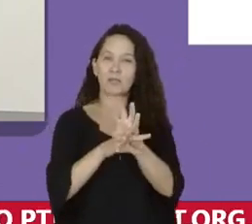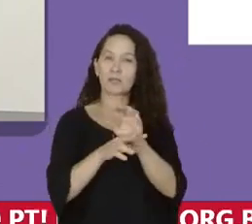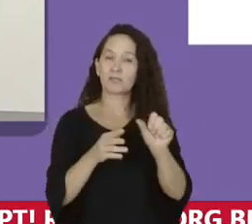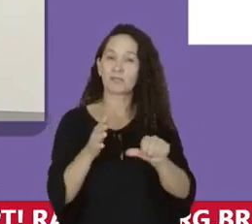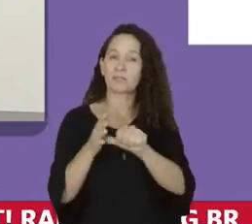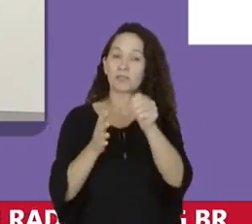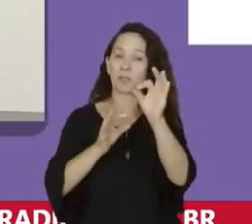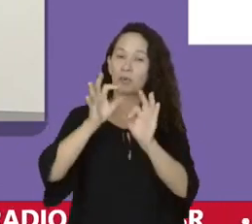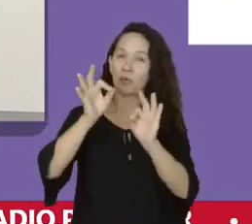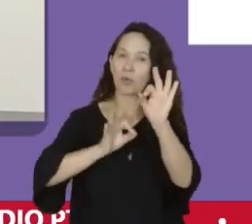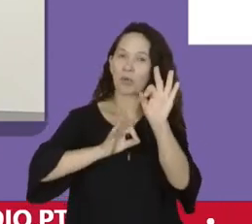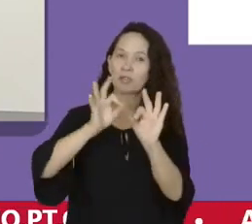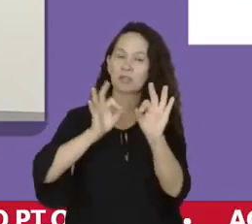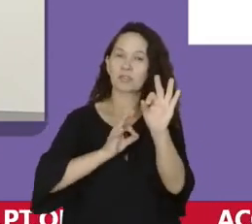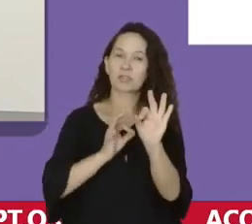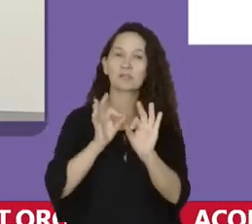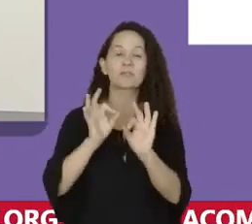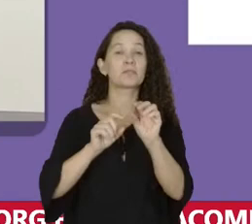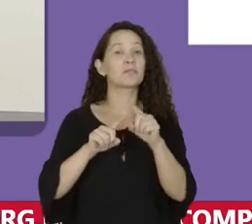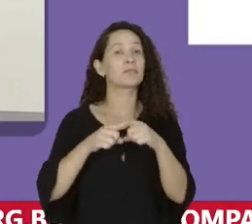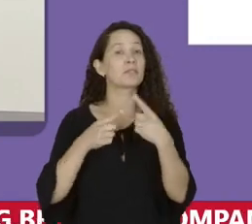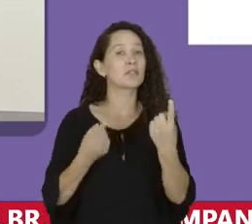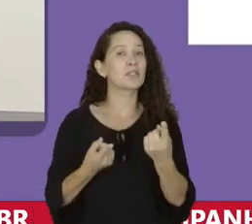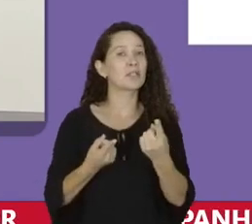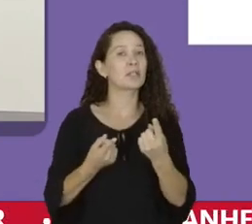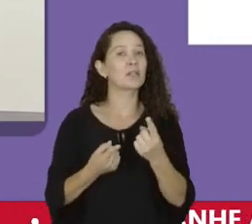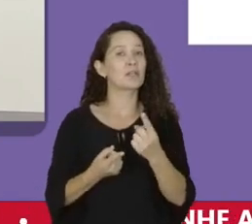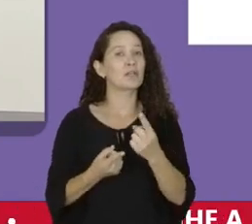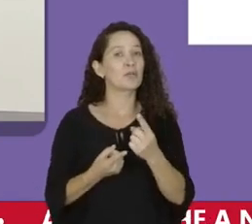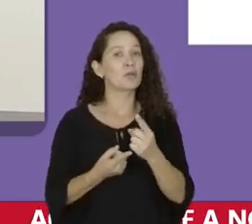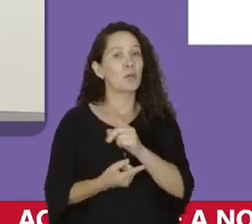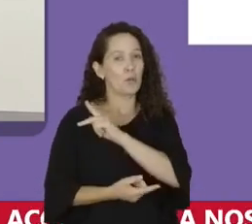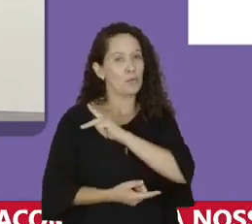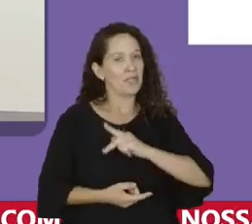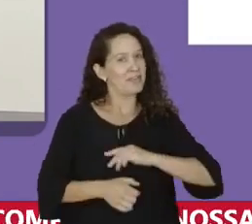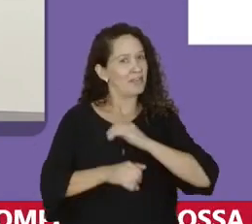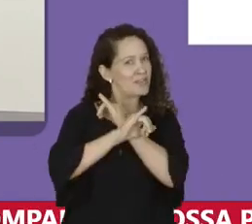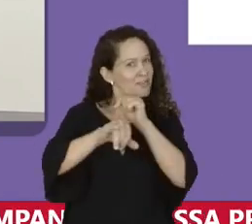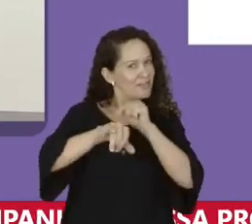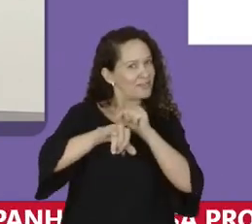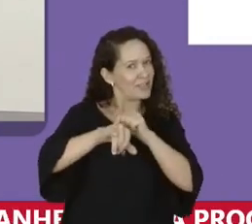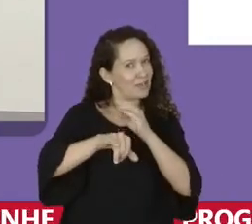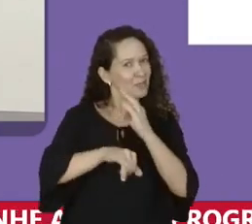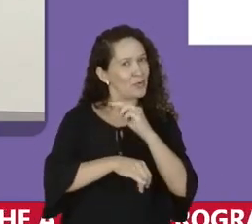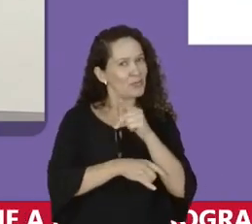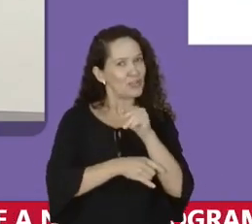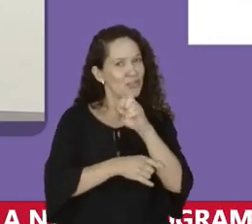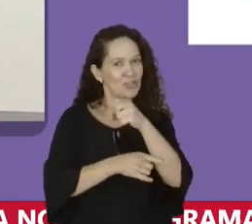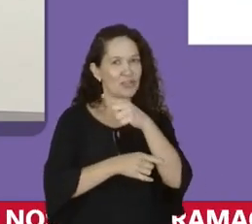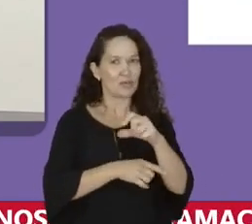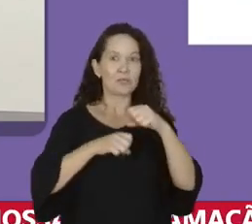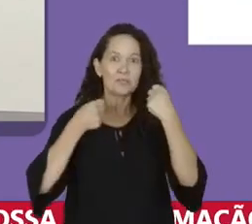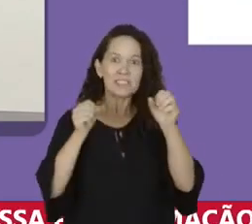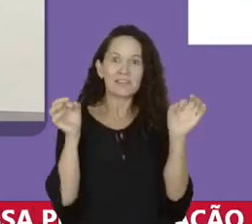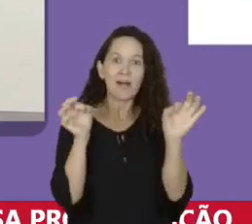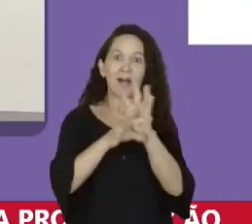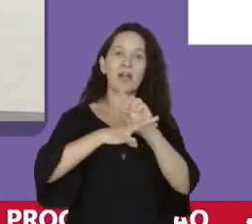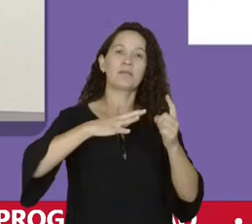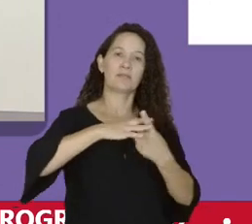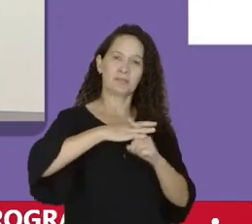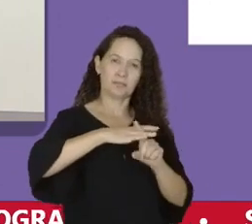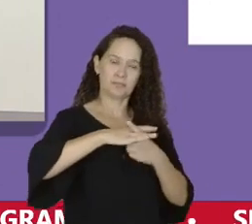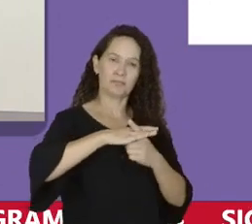se reorganizou para fazer aquilo que o Churchill na época anunciava: é preciso derrotar o